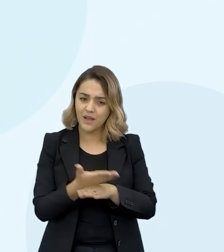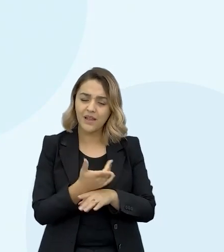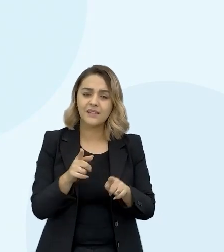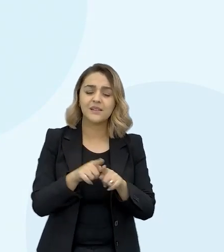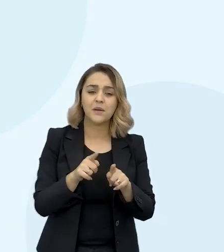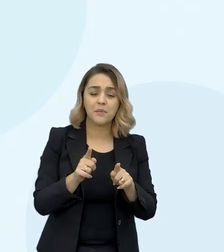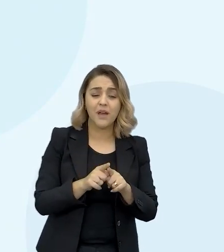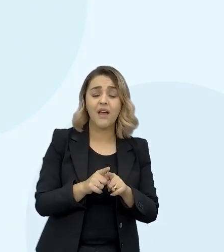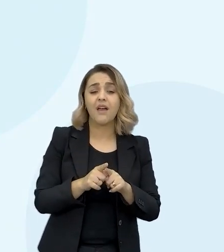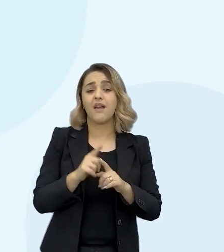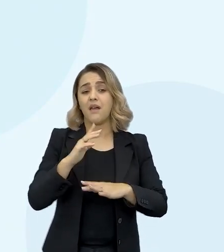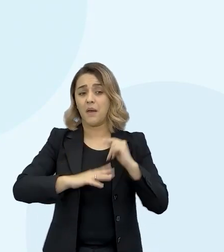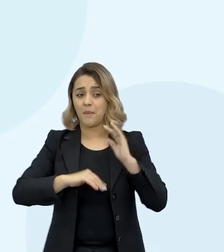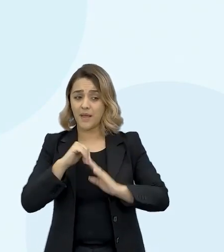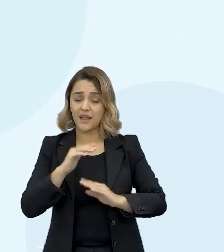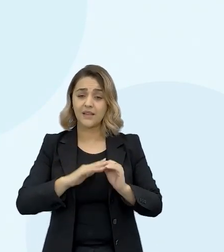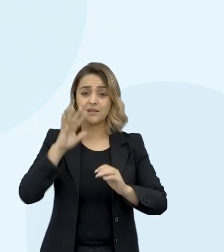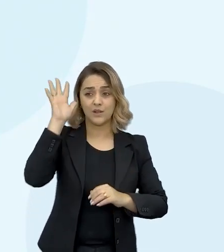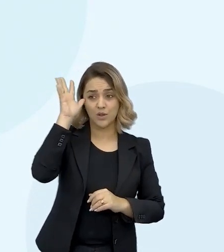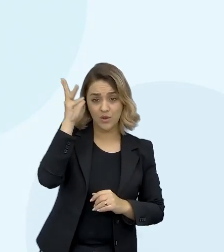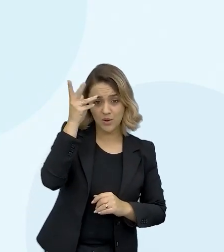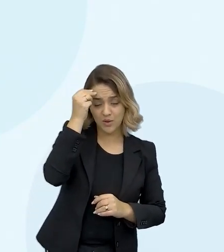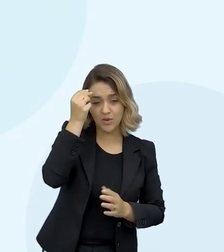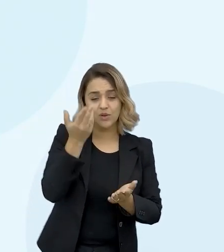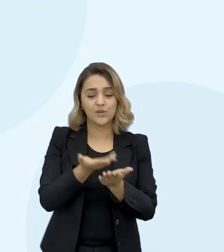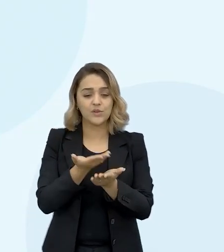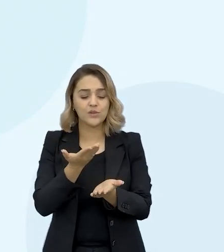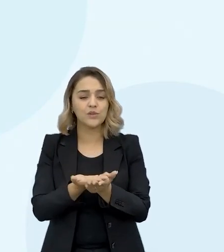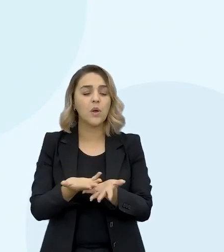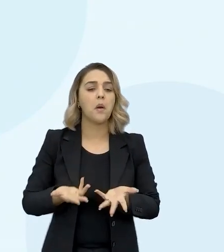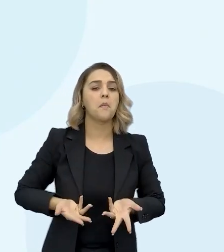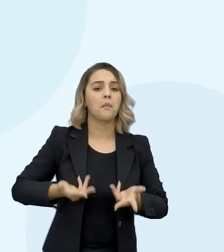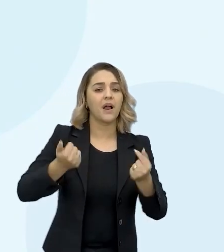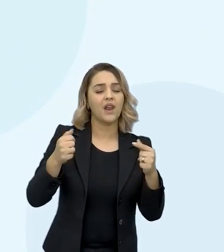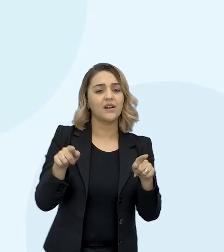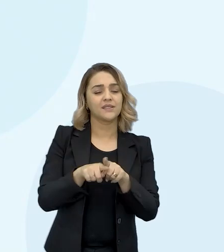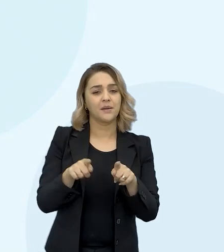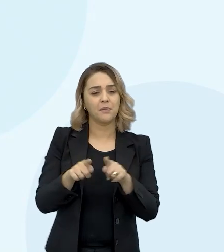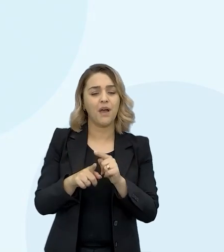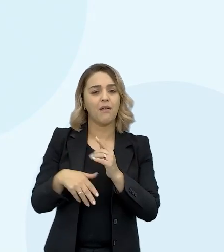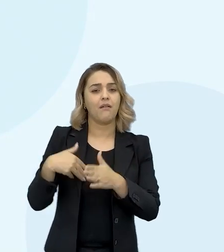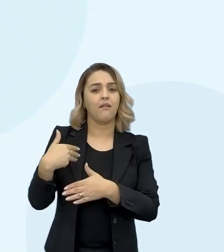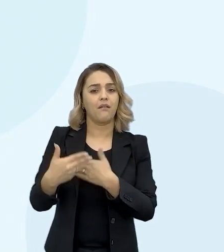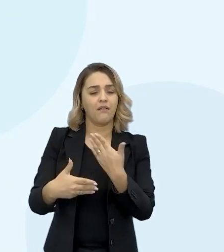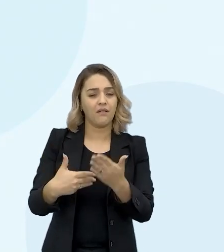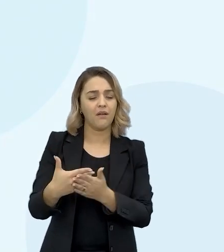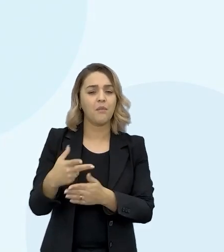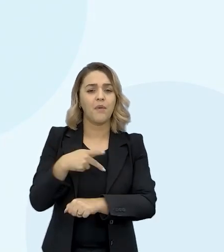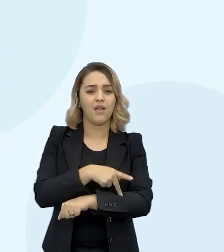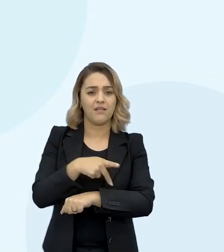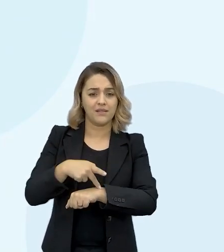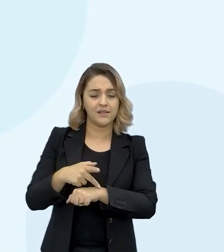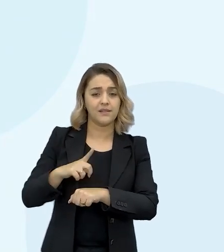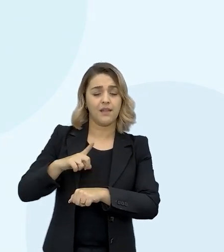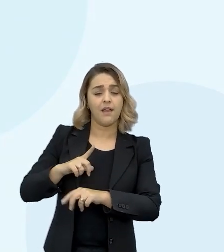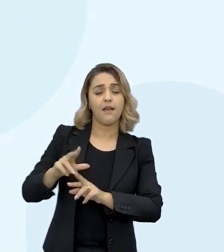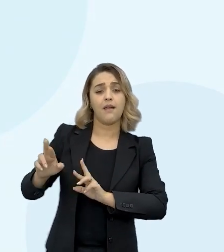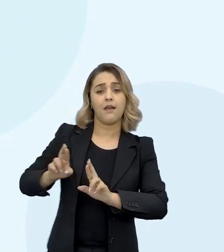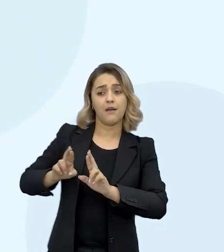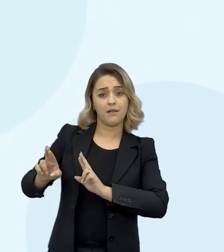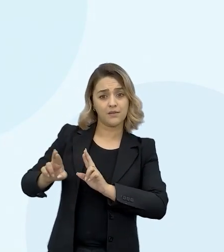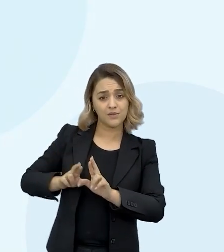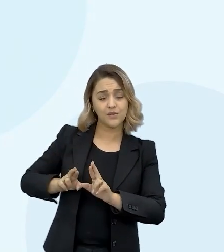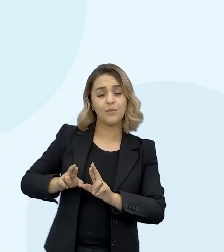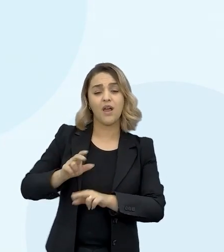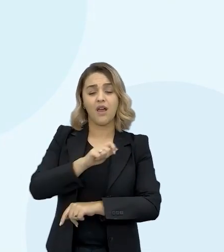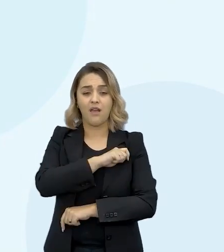competências, otimização dos estudos, agiliza percursos pedagógicos, melhora no relacionamento entre professor